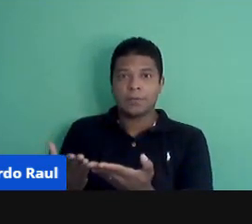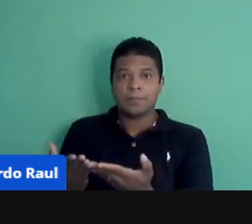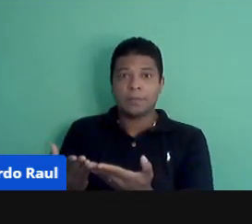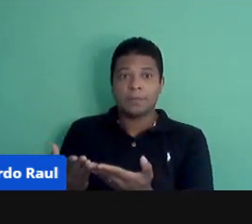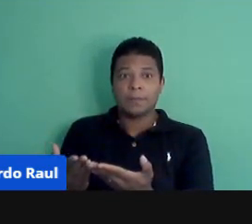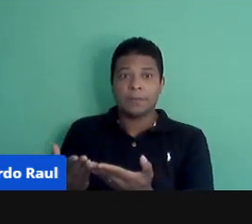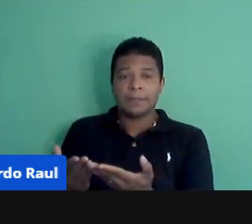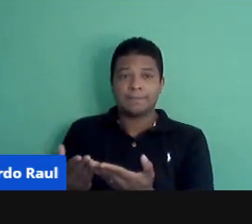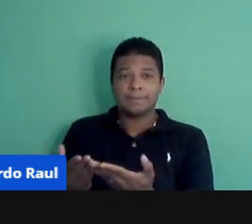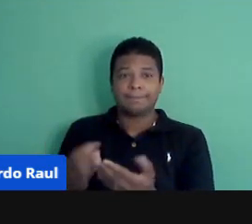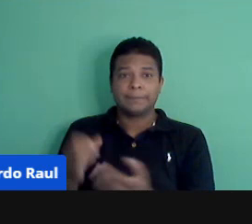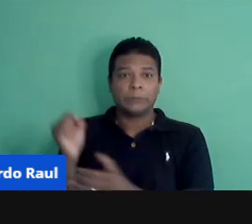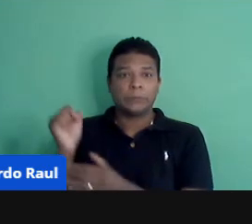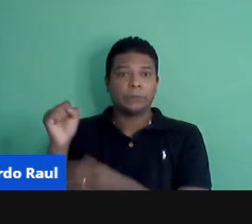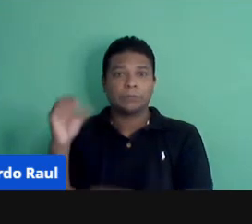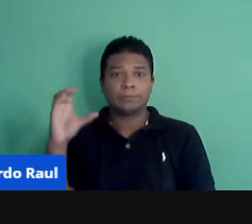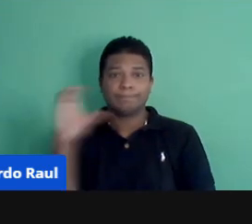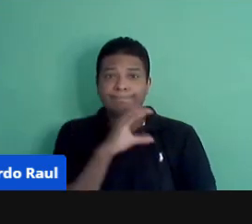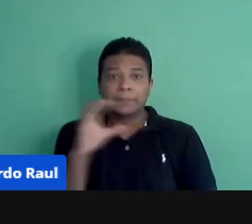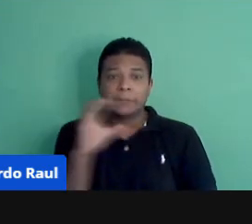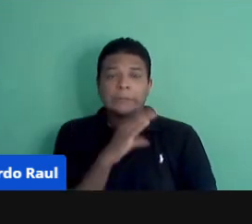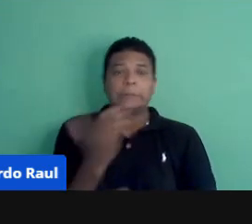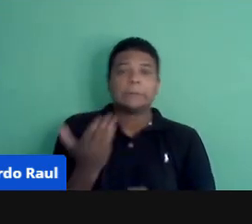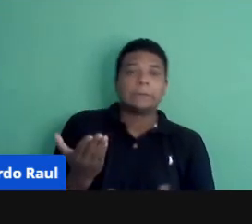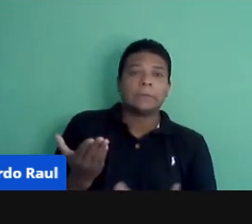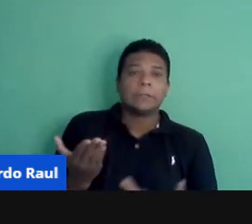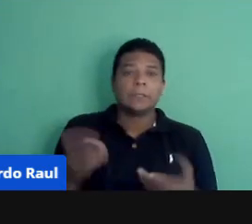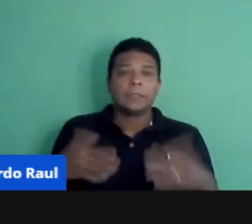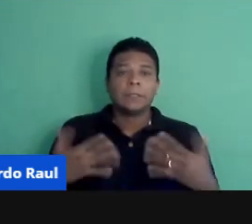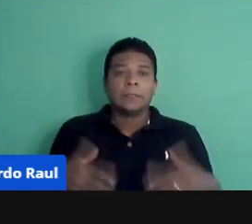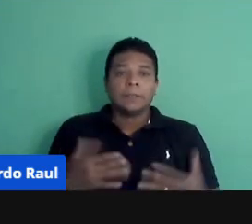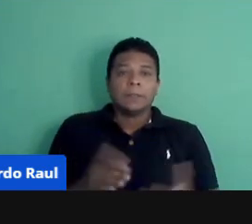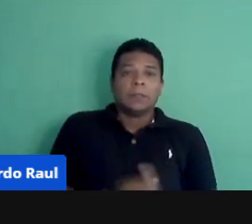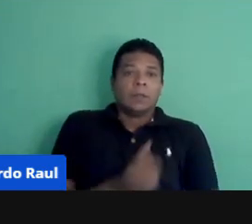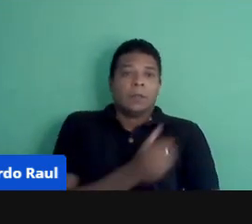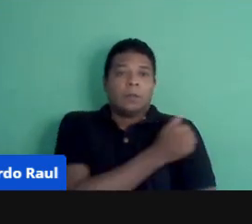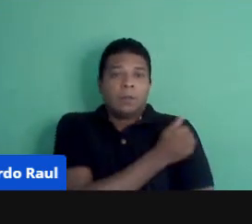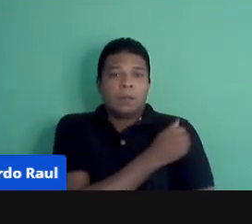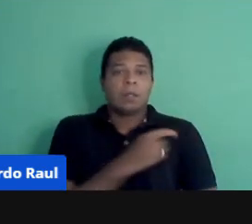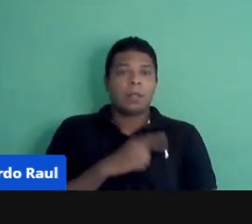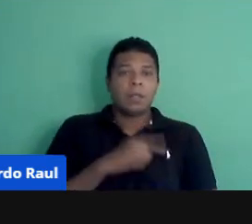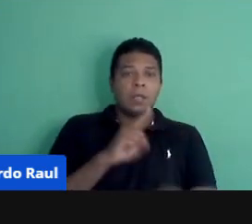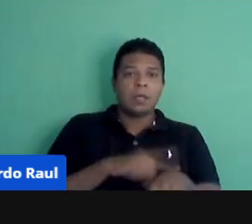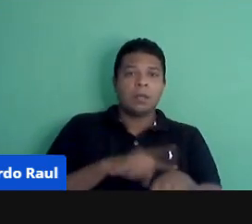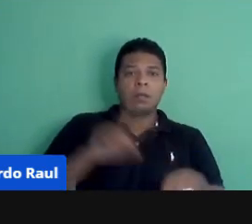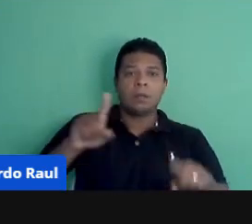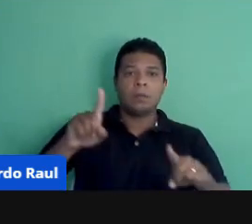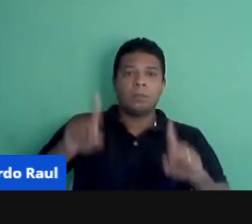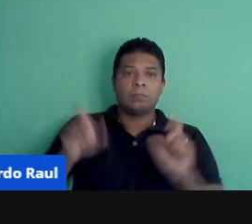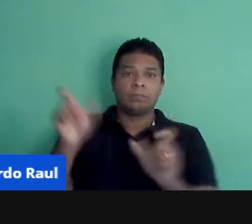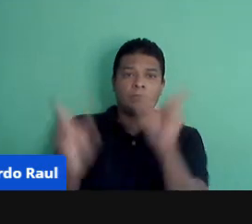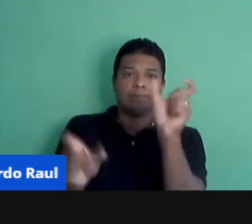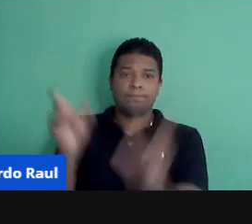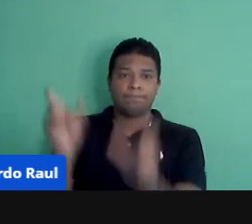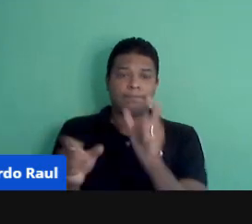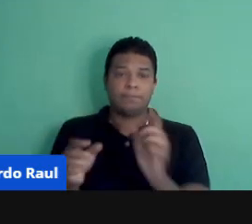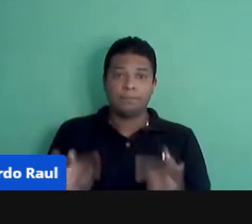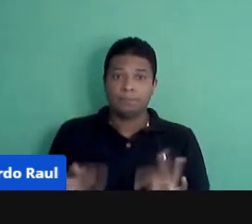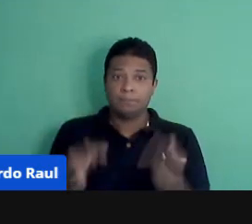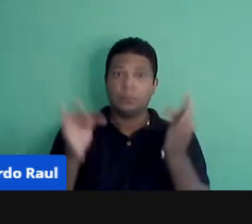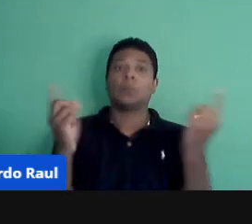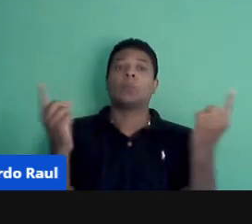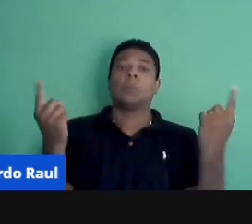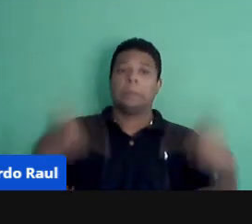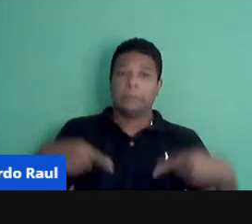O Jorge apontou muito bem que cada aluno ele tem o seu tempo, e a tecnologia ela é um desafio, com certeza,